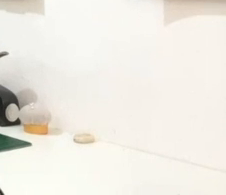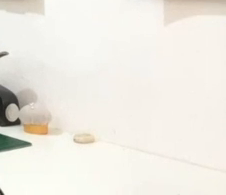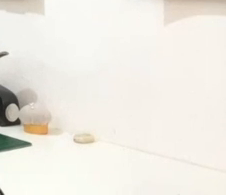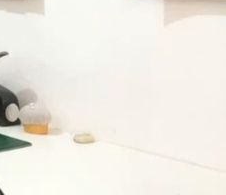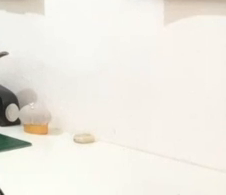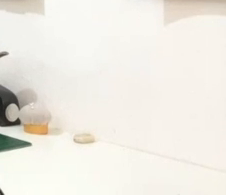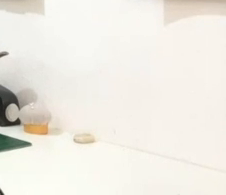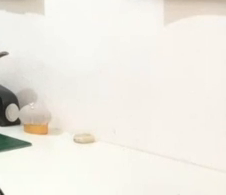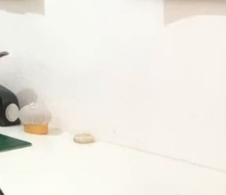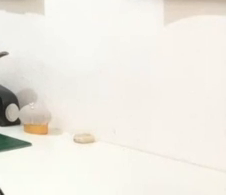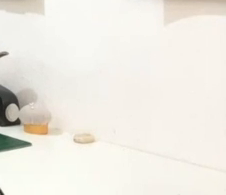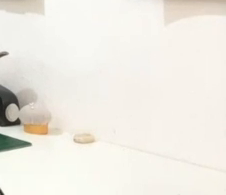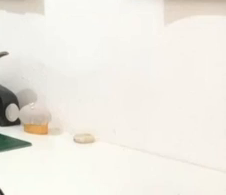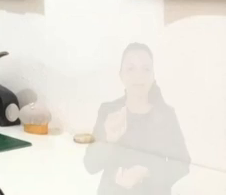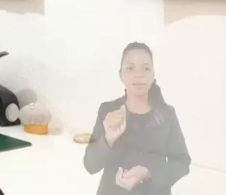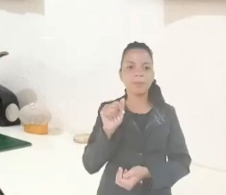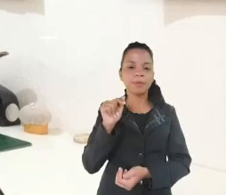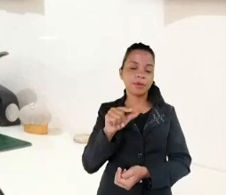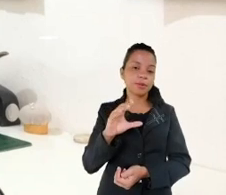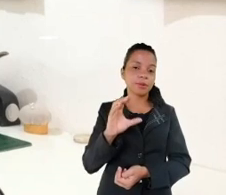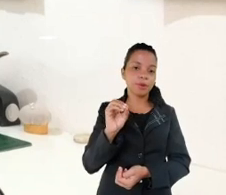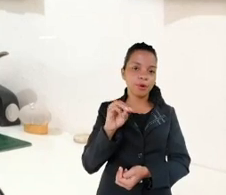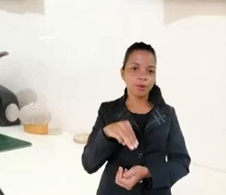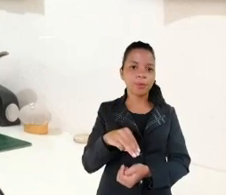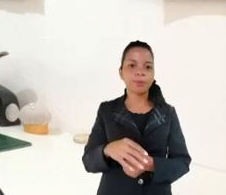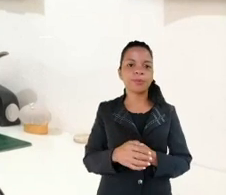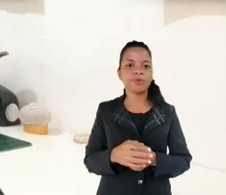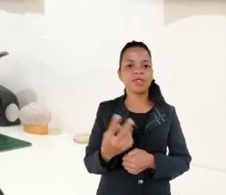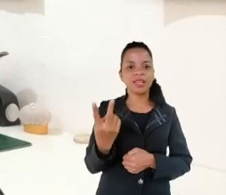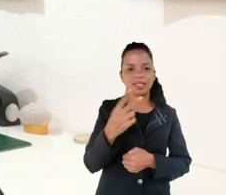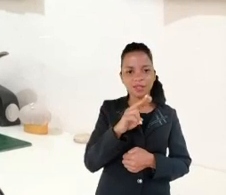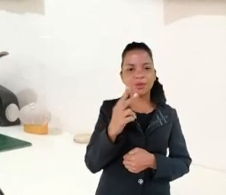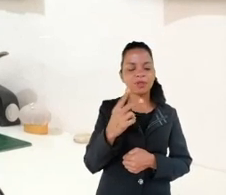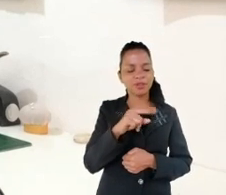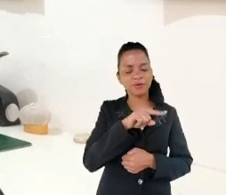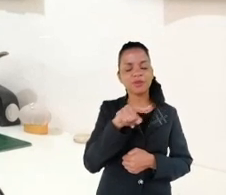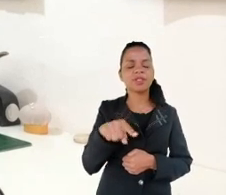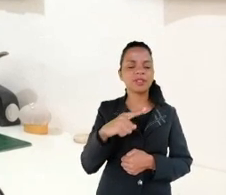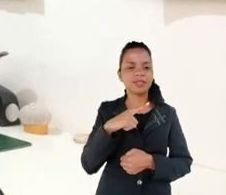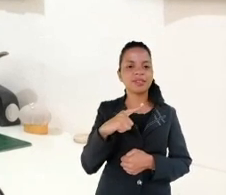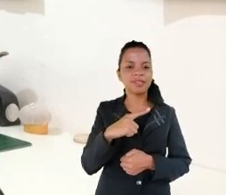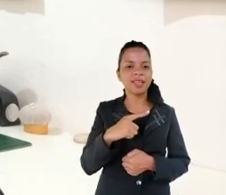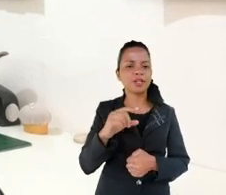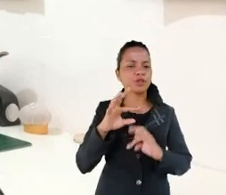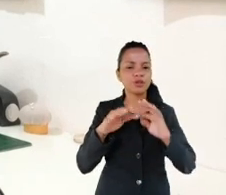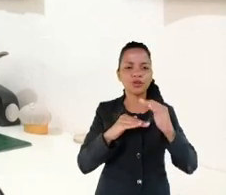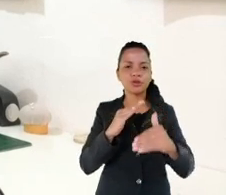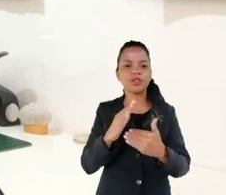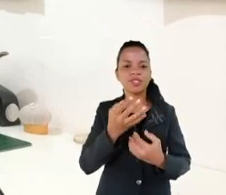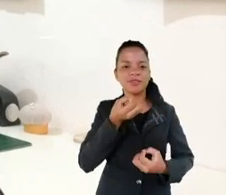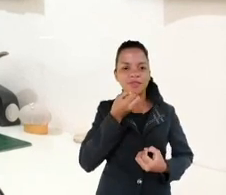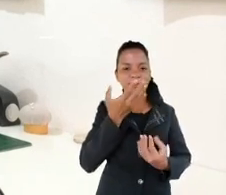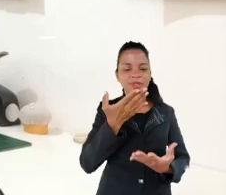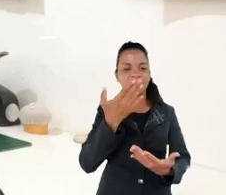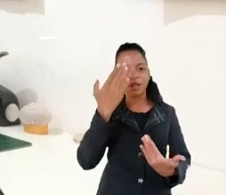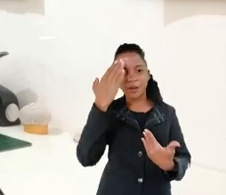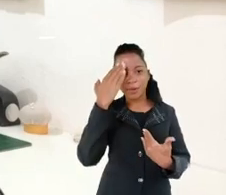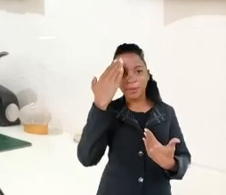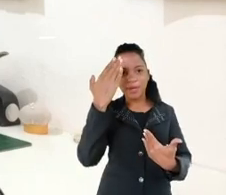www.fernandacorsini.com. E, enfim, nessas duas redes vocês encontram todas as informações e é isso. Eu gostaria de agradecer novamente o